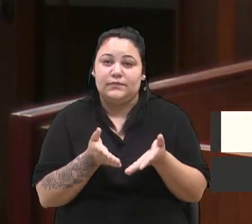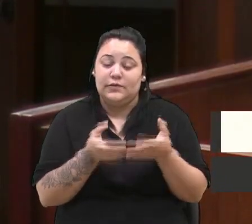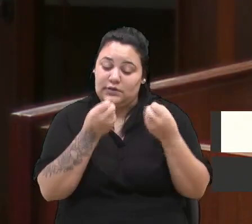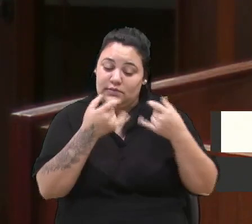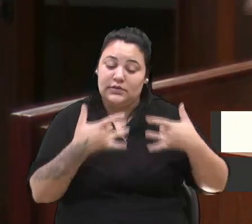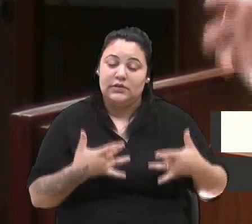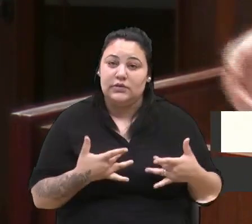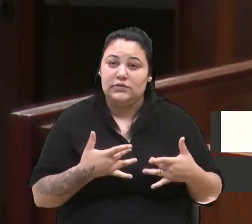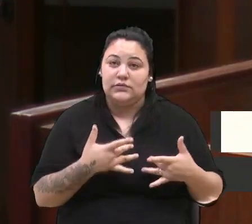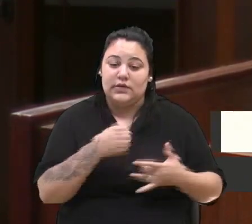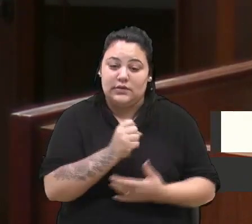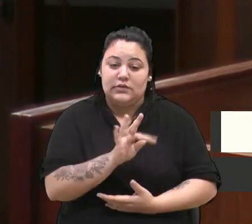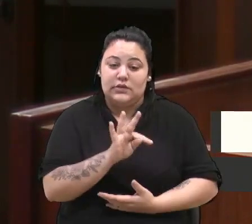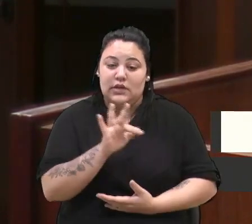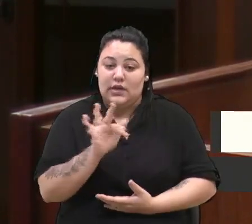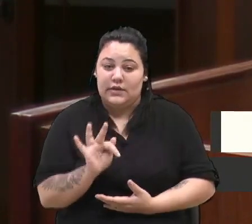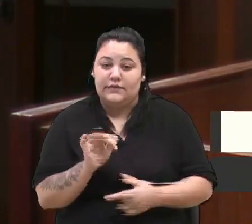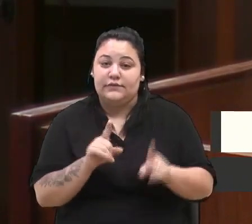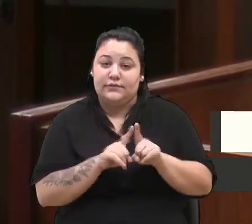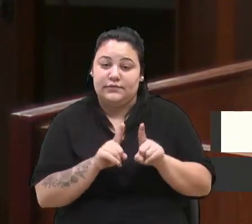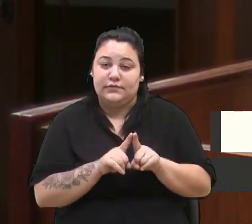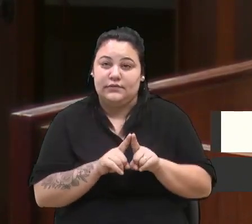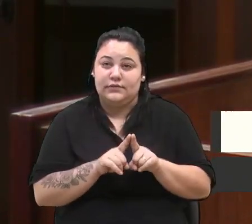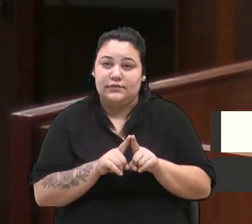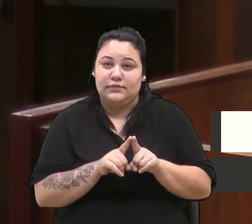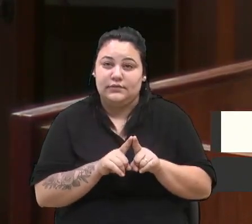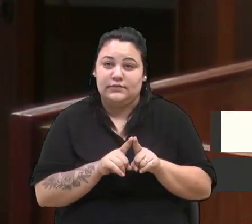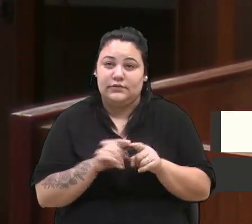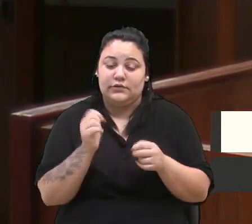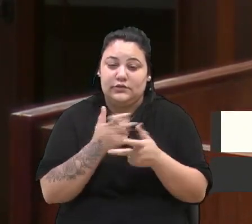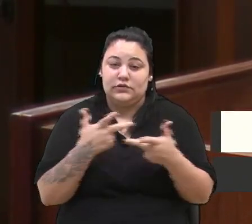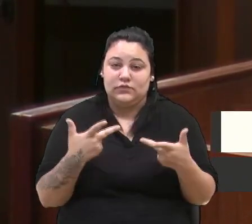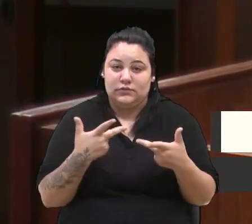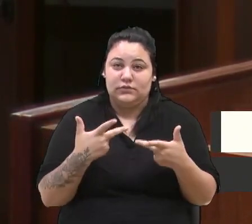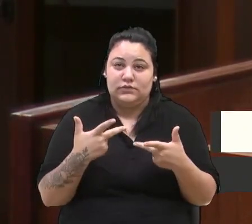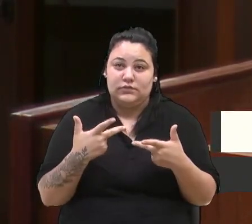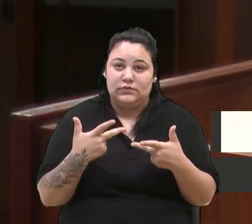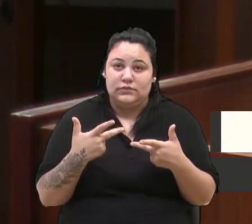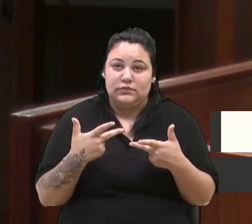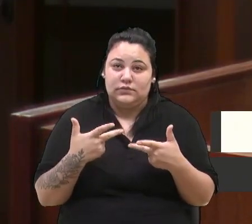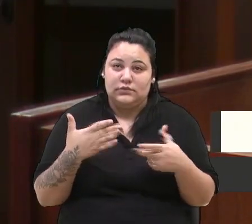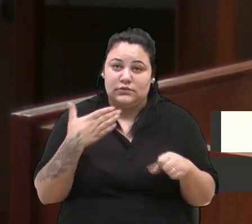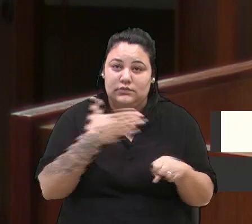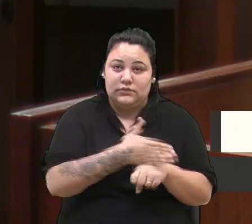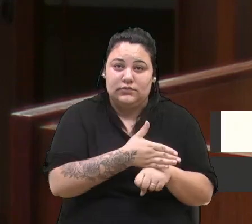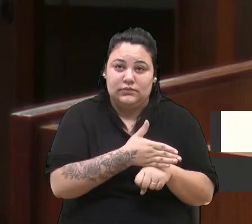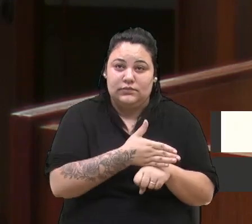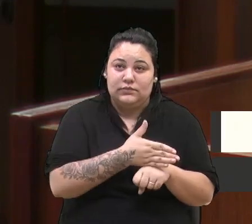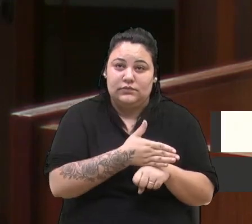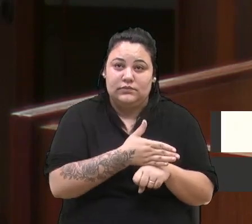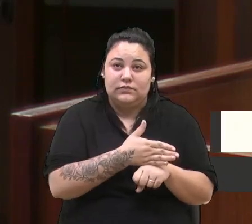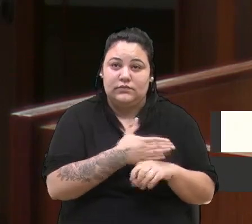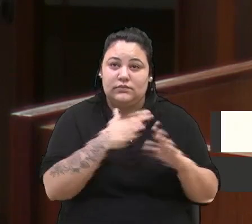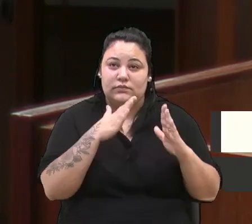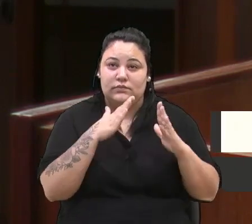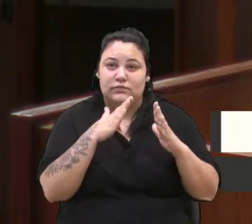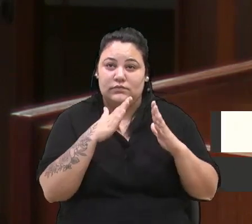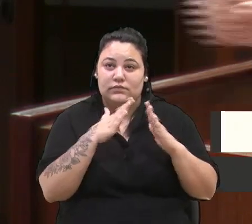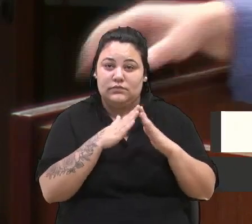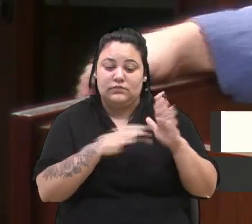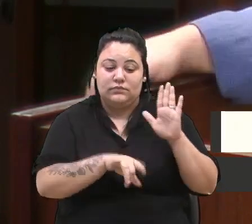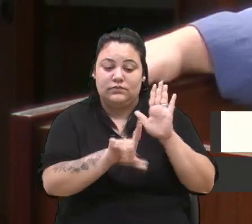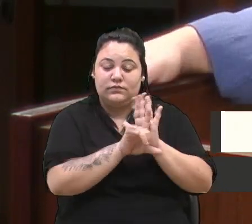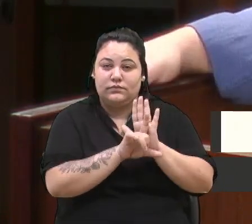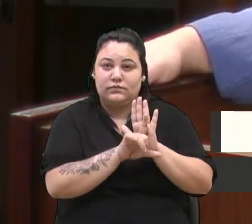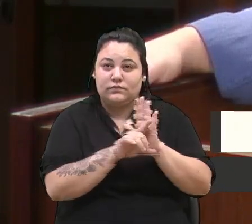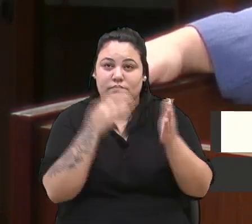do STF, enfim, que nem tudo que se passa numa casa legislativa ela pode ser considerada como custos para